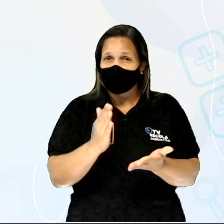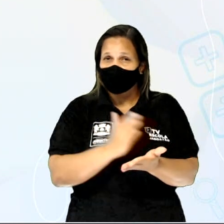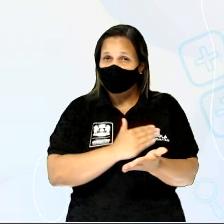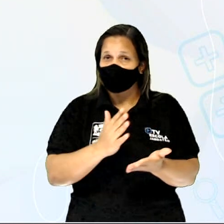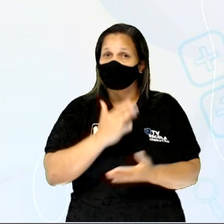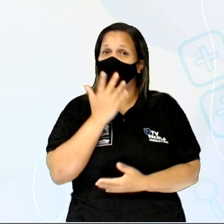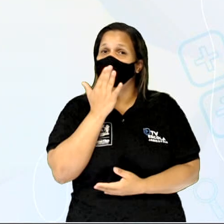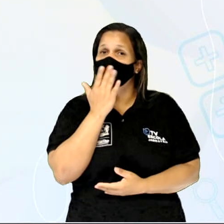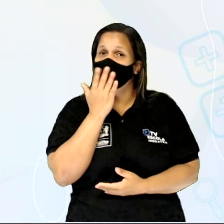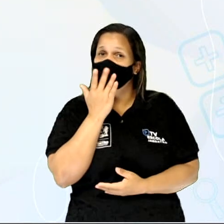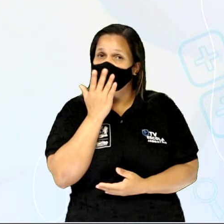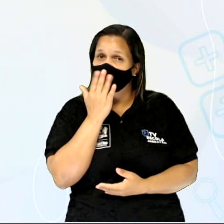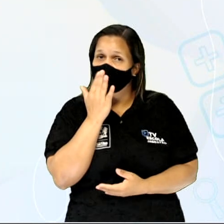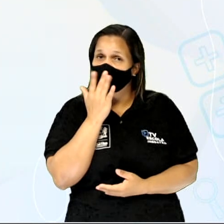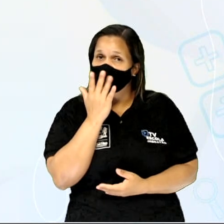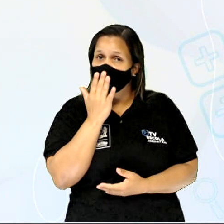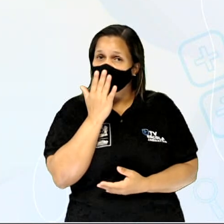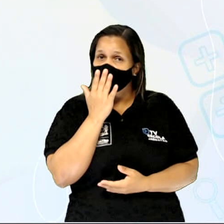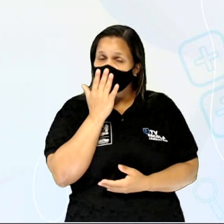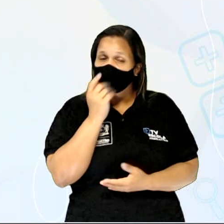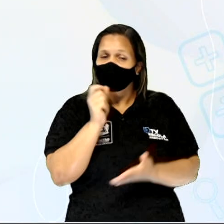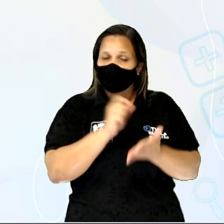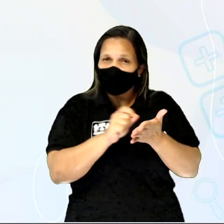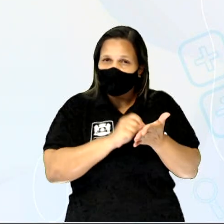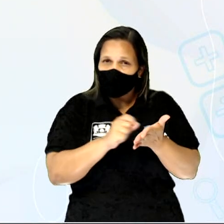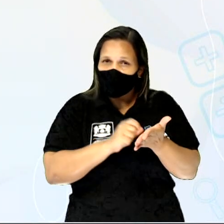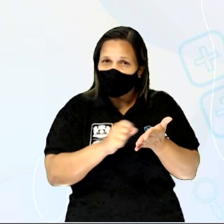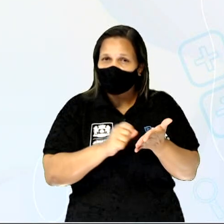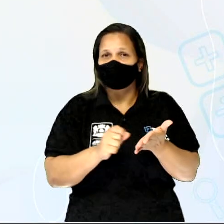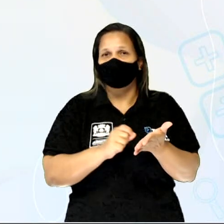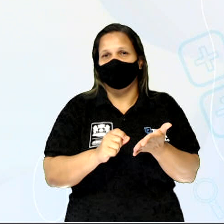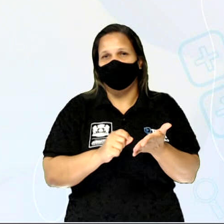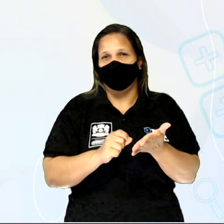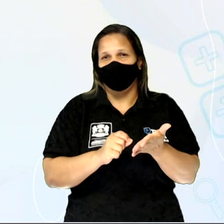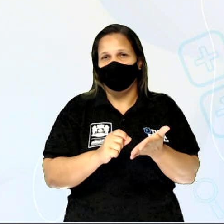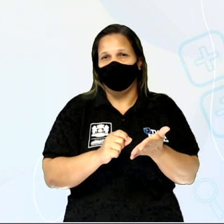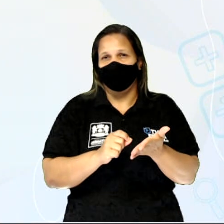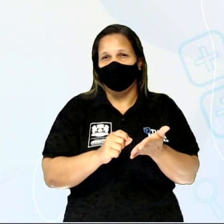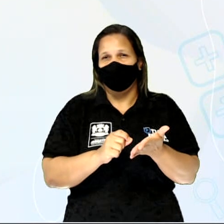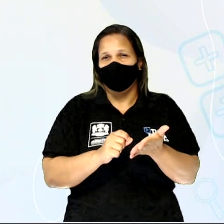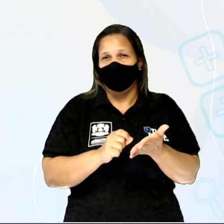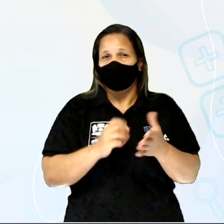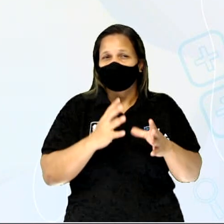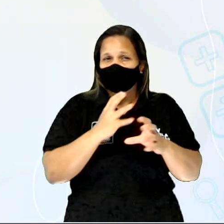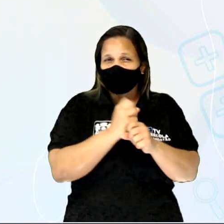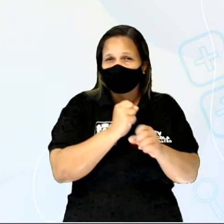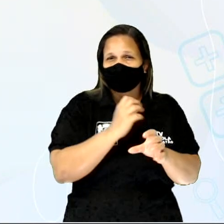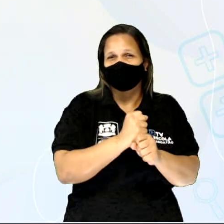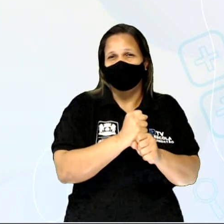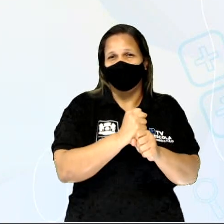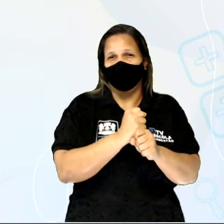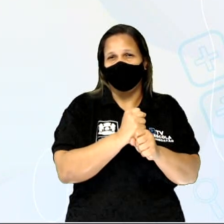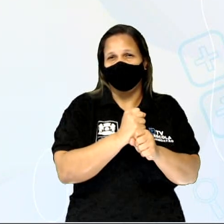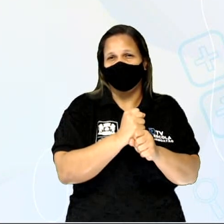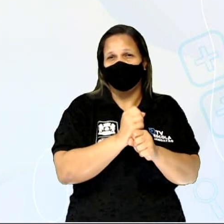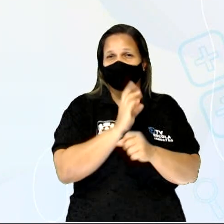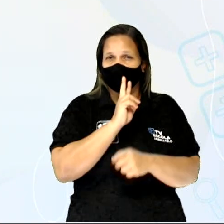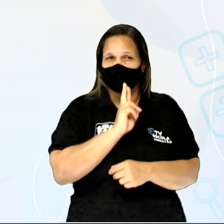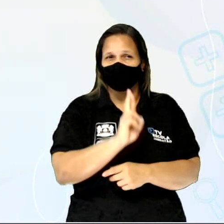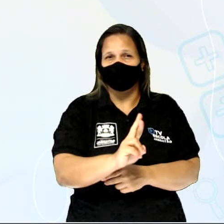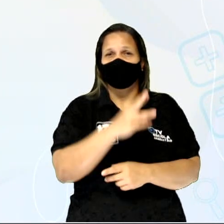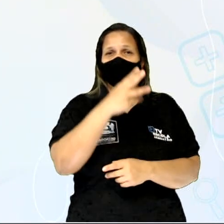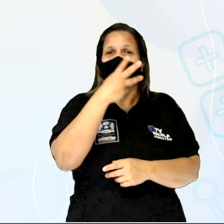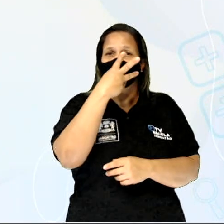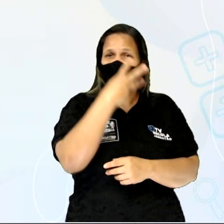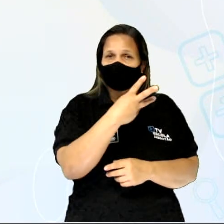as bolinhas de acordo com o resultado dessas operações quais são elas três vezes